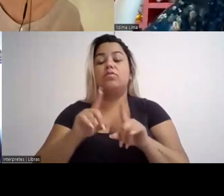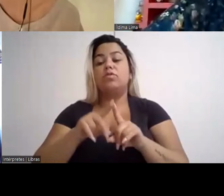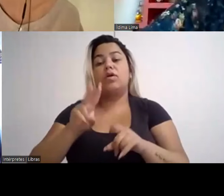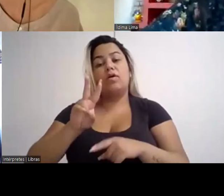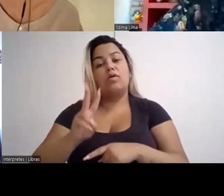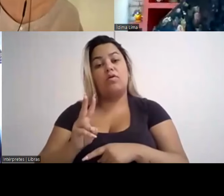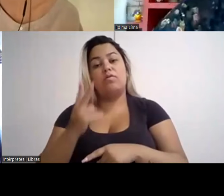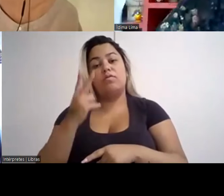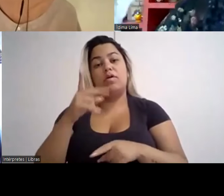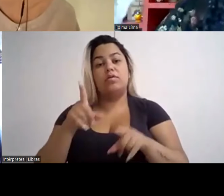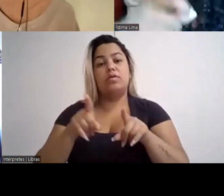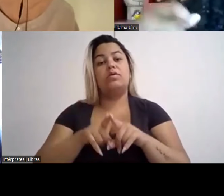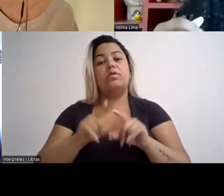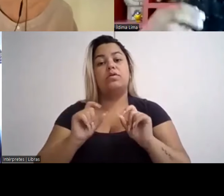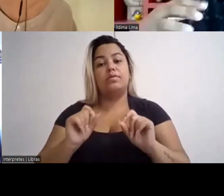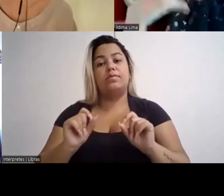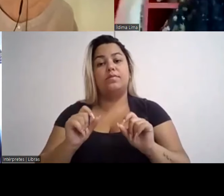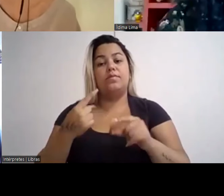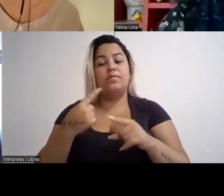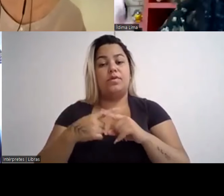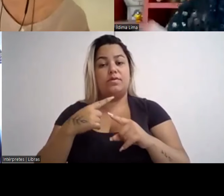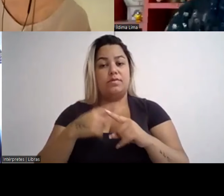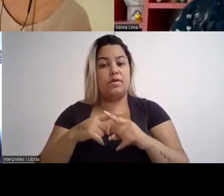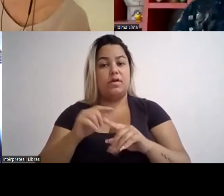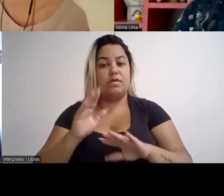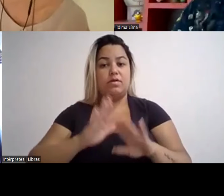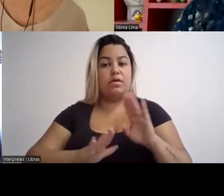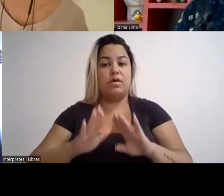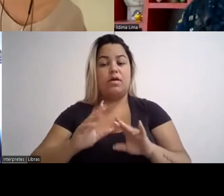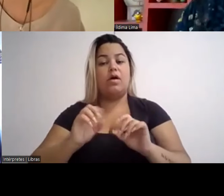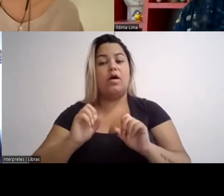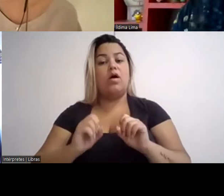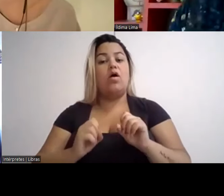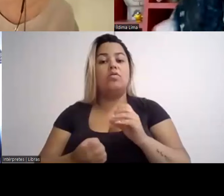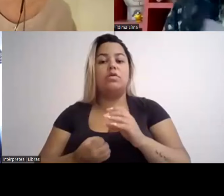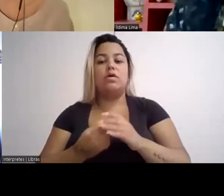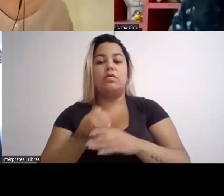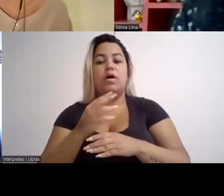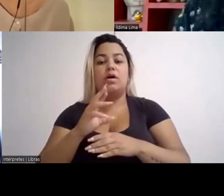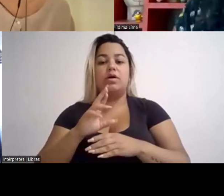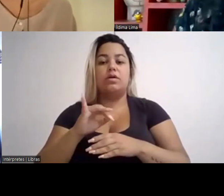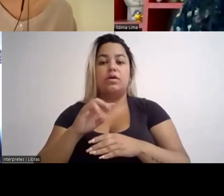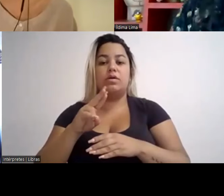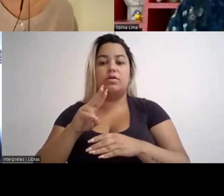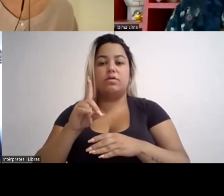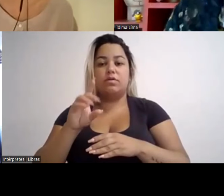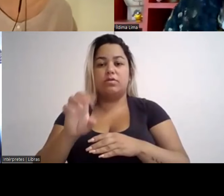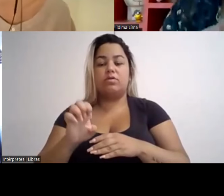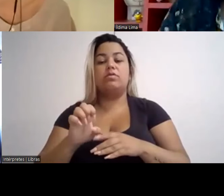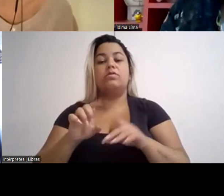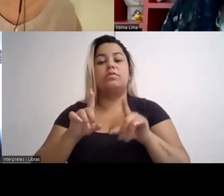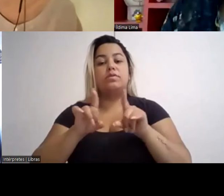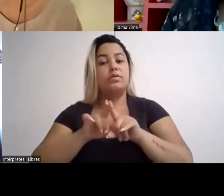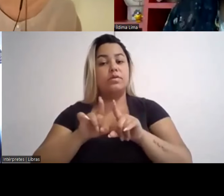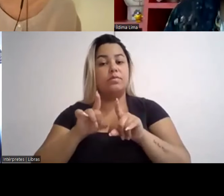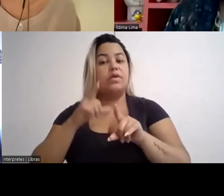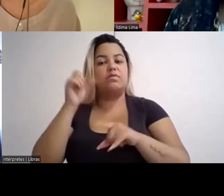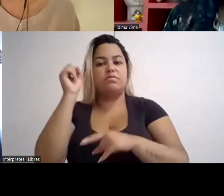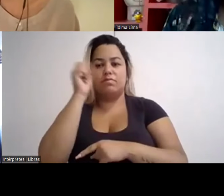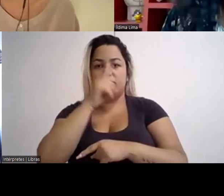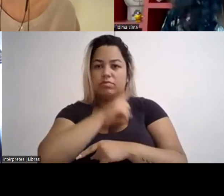valor intangível, porque você está lidando com a criatividade, está lidando com a subjetividade, então há essa dificuldade